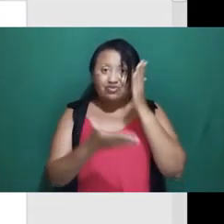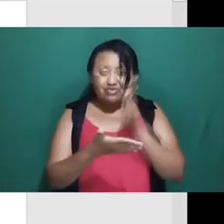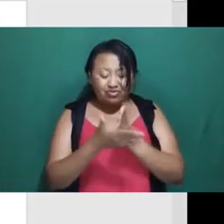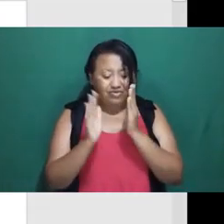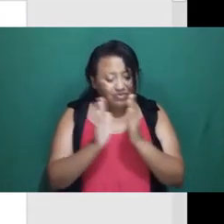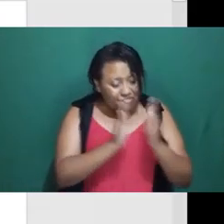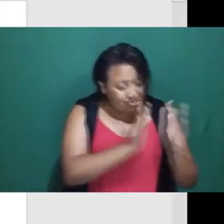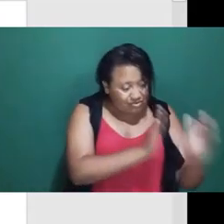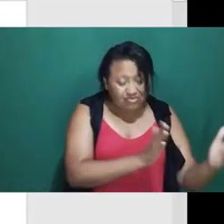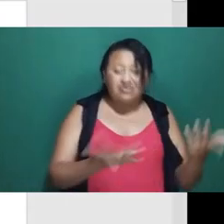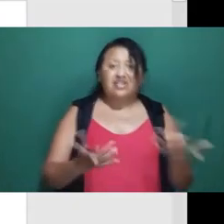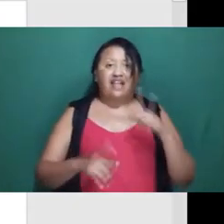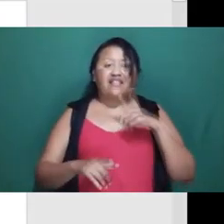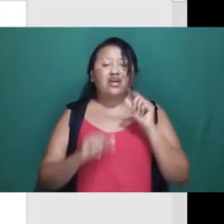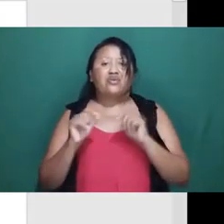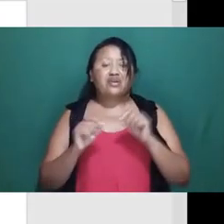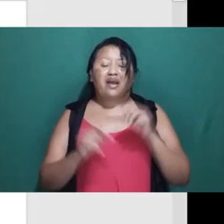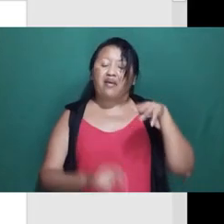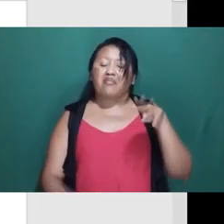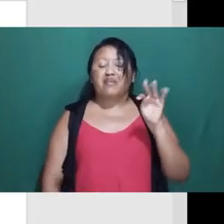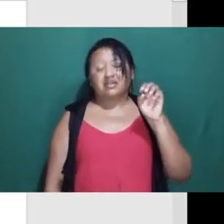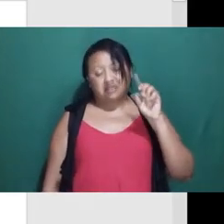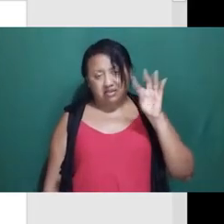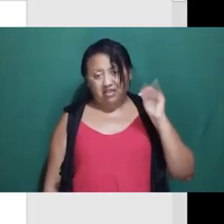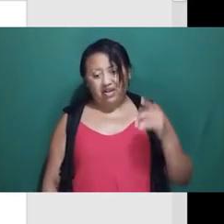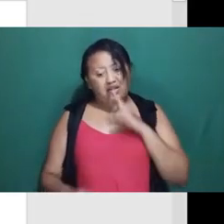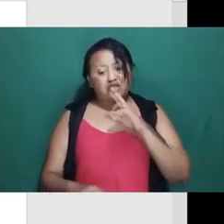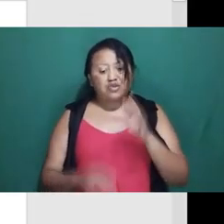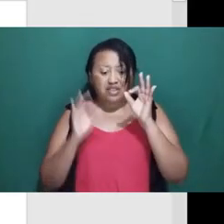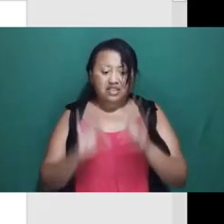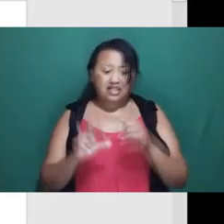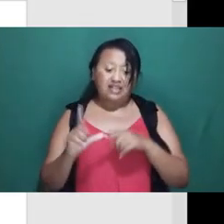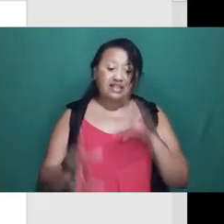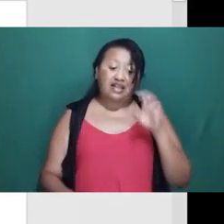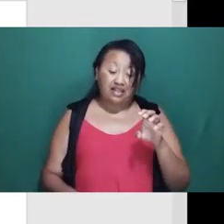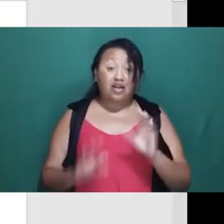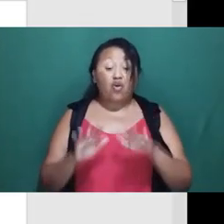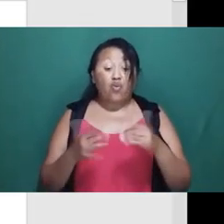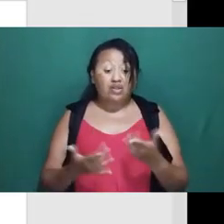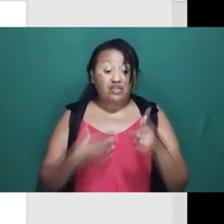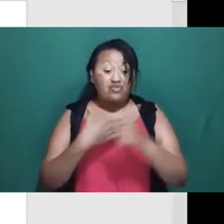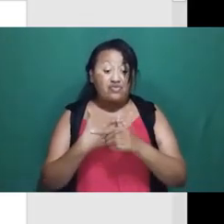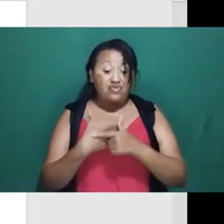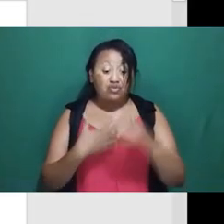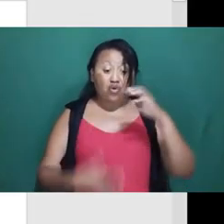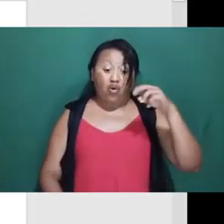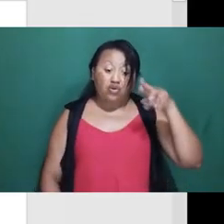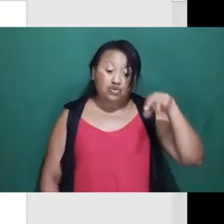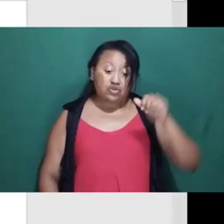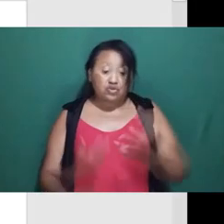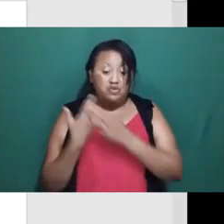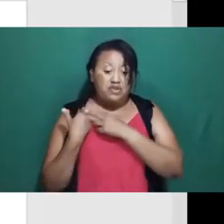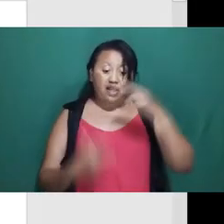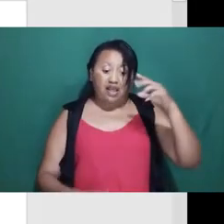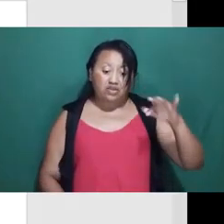durante a divisão eu tenho aí a faixa mais limitados Então nossa resposta correta a letra é quando diz assim a função dos cromossomos é